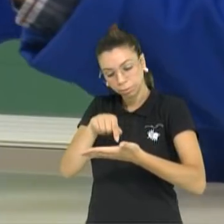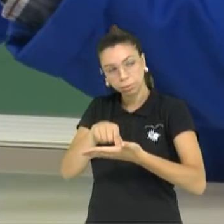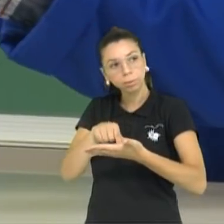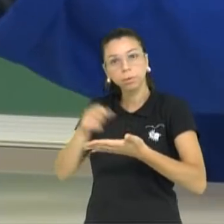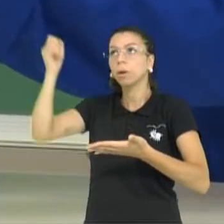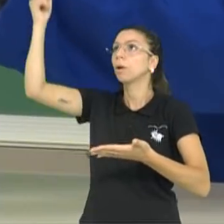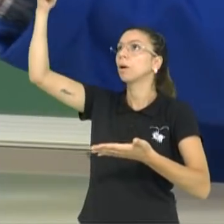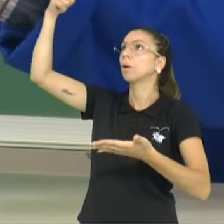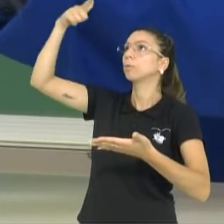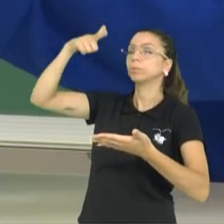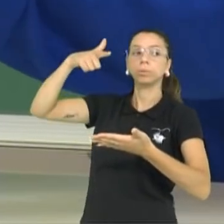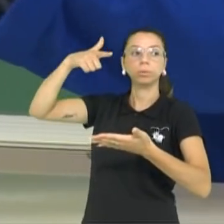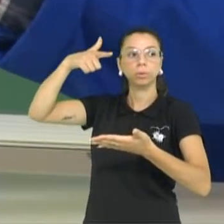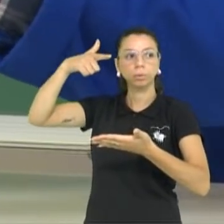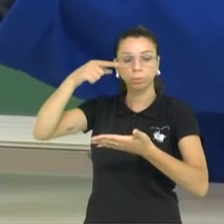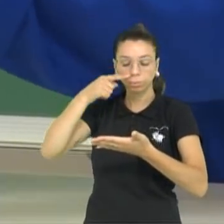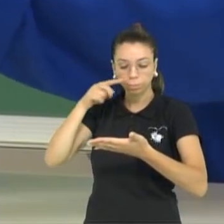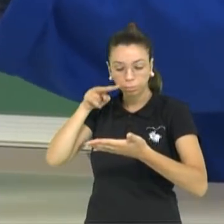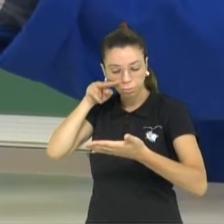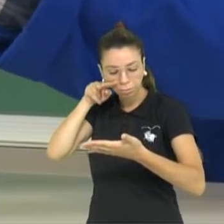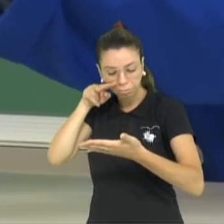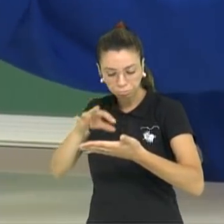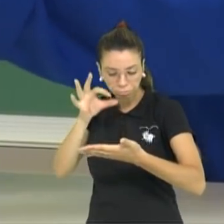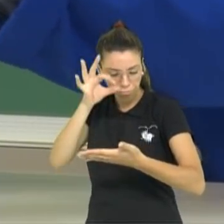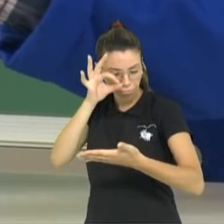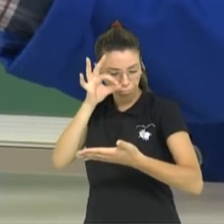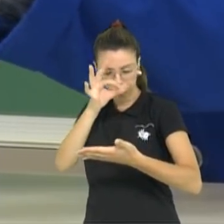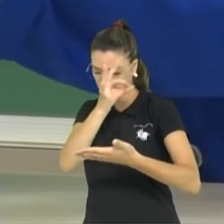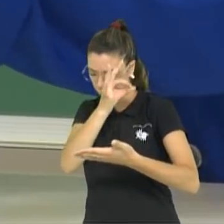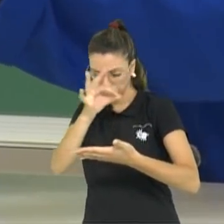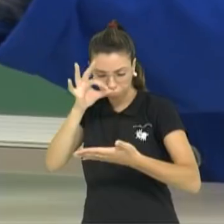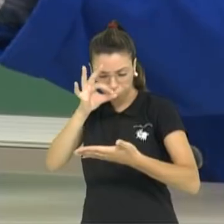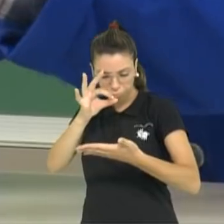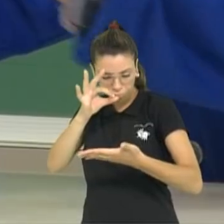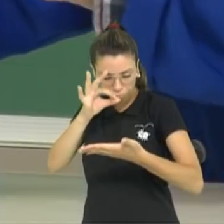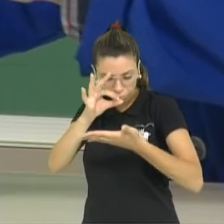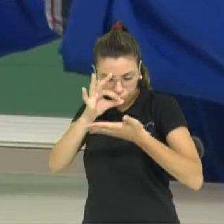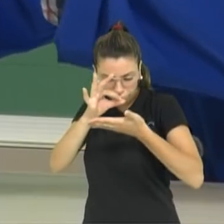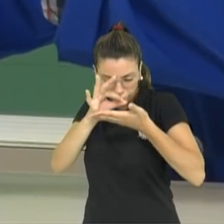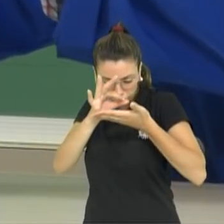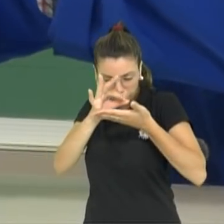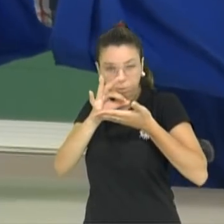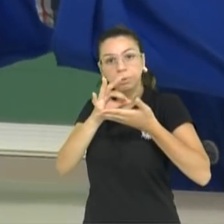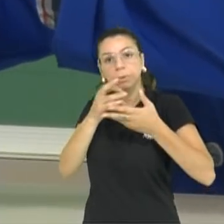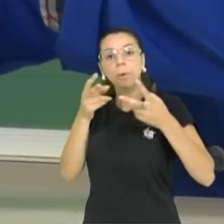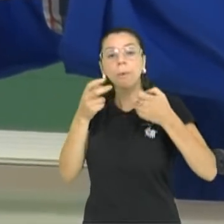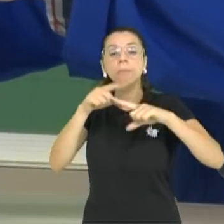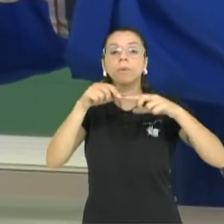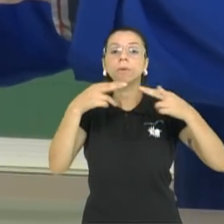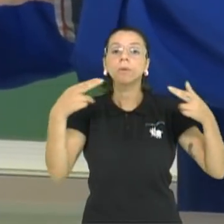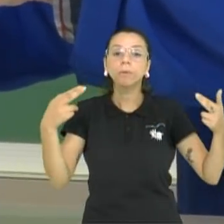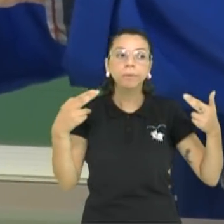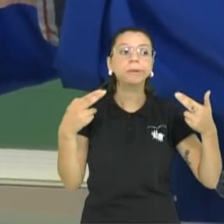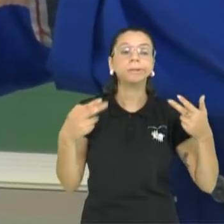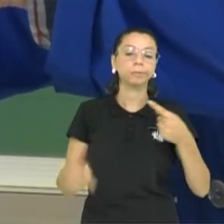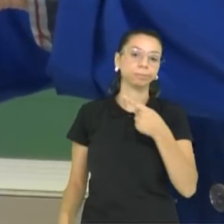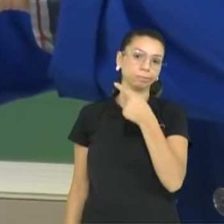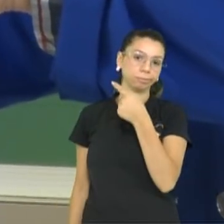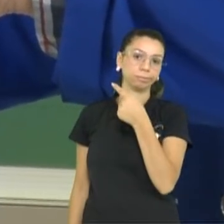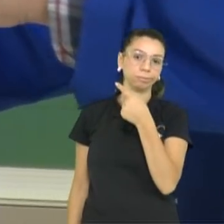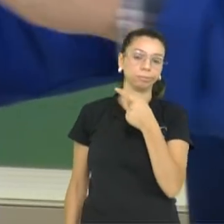luz do ambiente, nós observamos pelas lentes oculares o objeto, através da